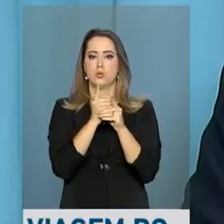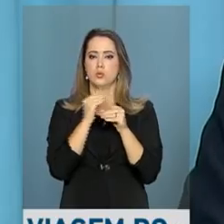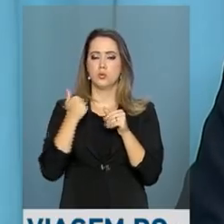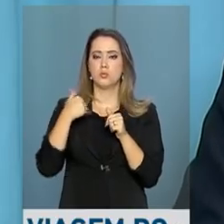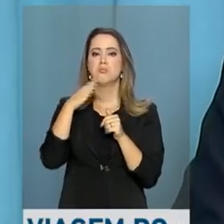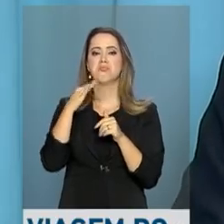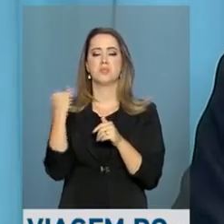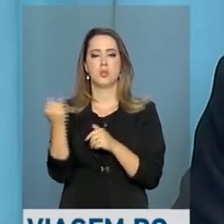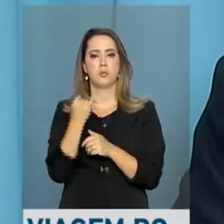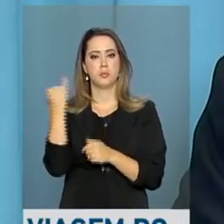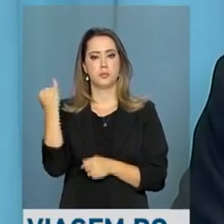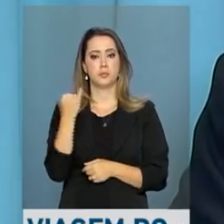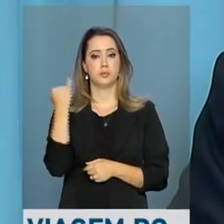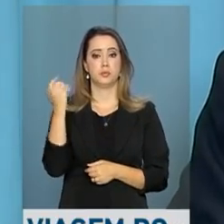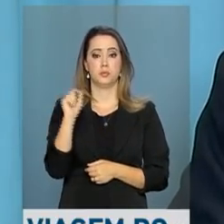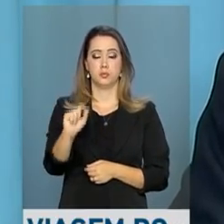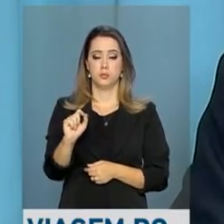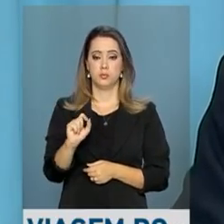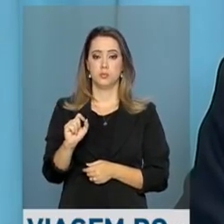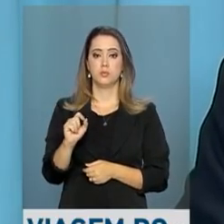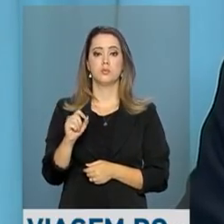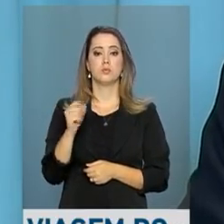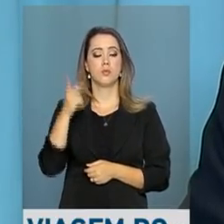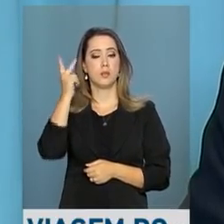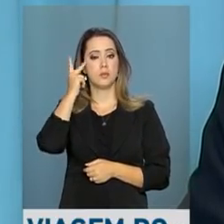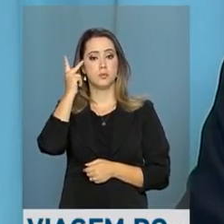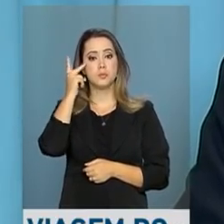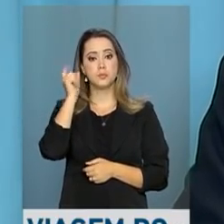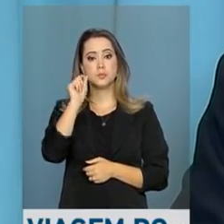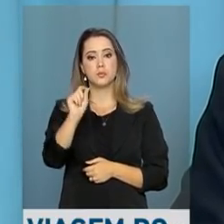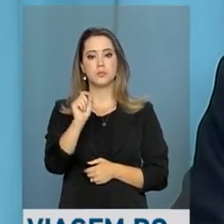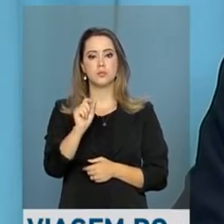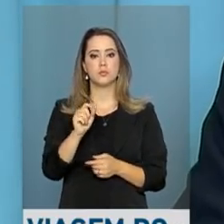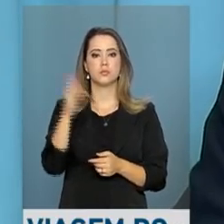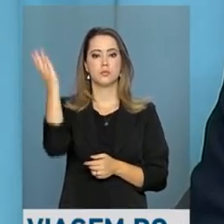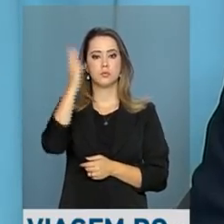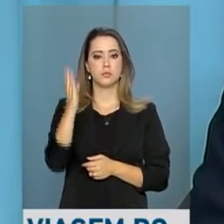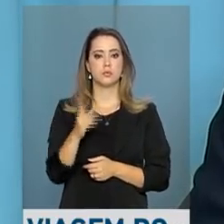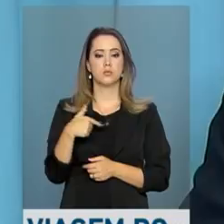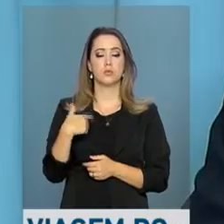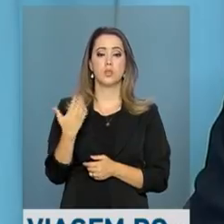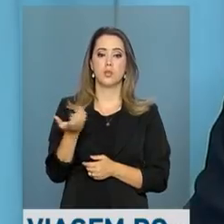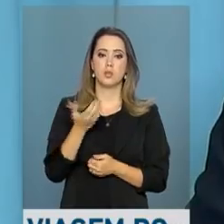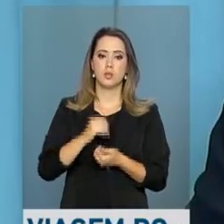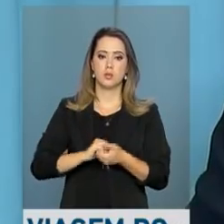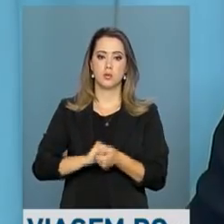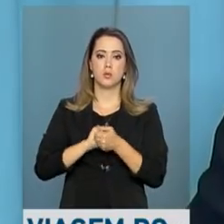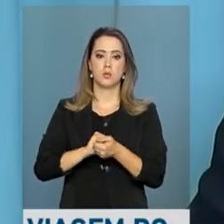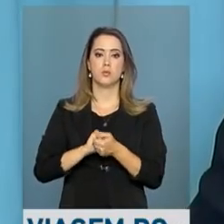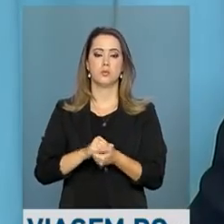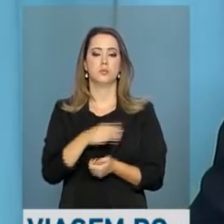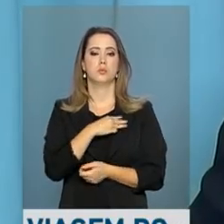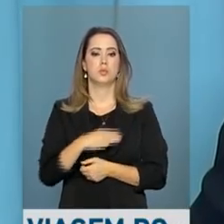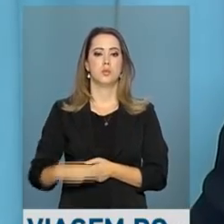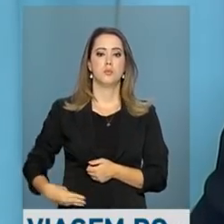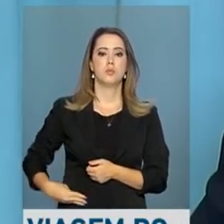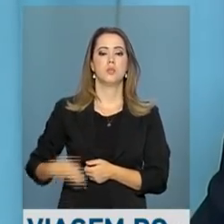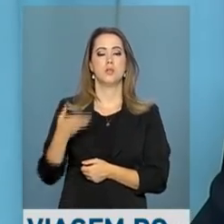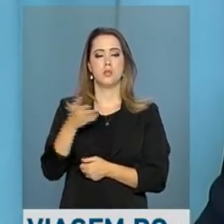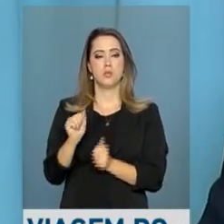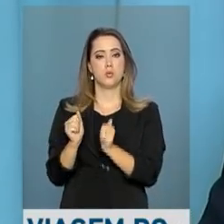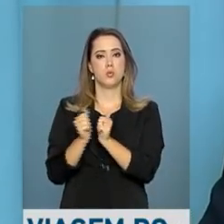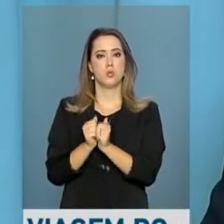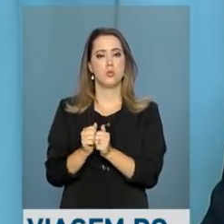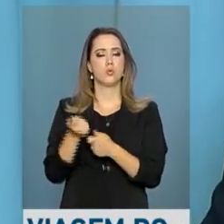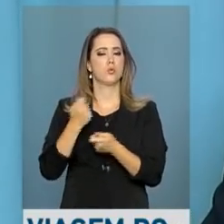maior produtividade em São Paulo e no Brasil. Eu quero cumprimentar os ministros do Estado, Henrique Meirelles,